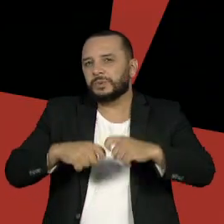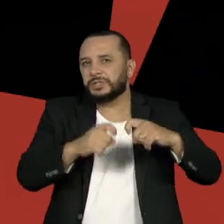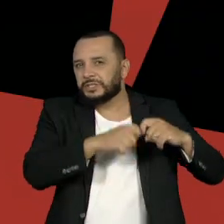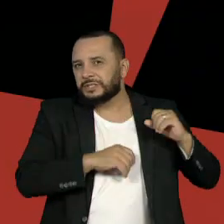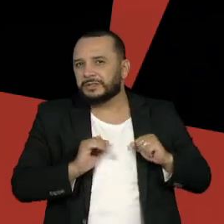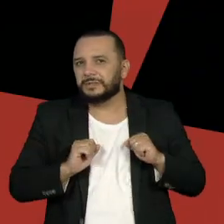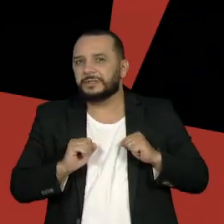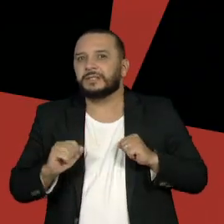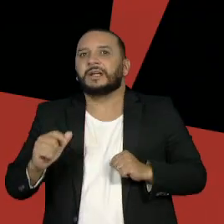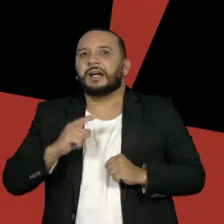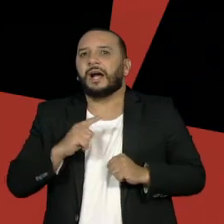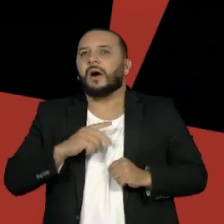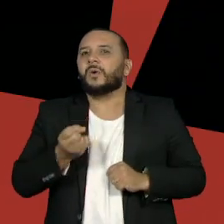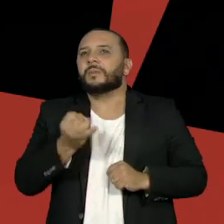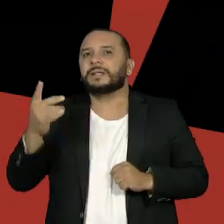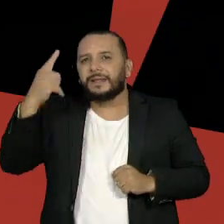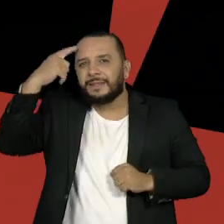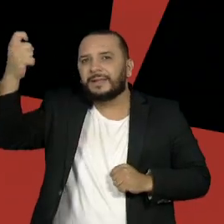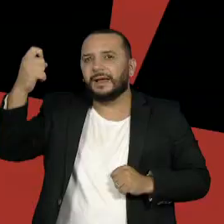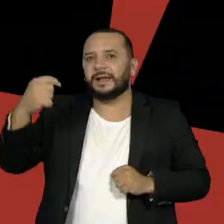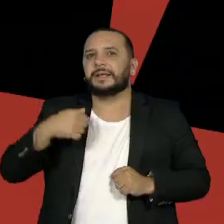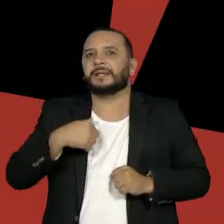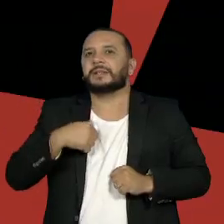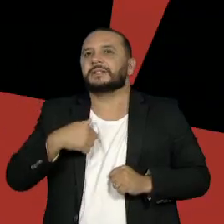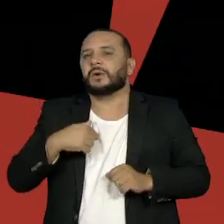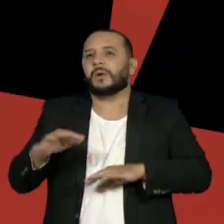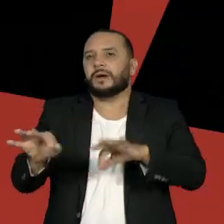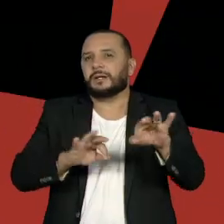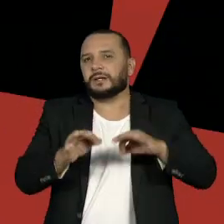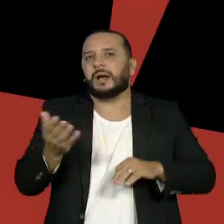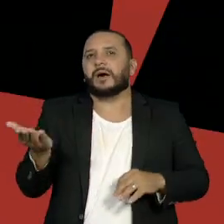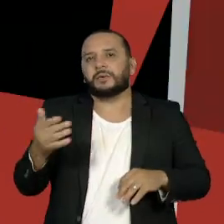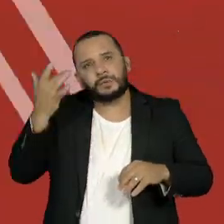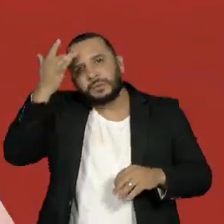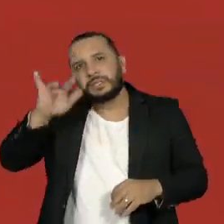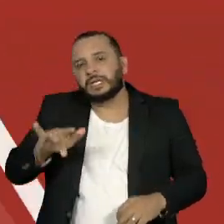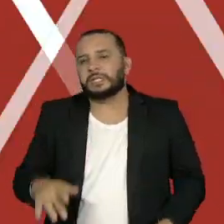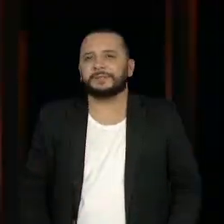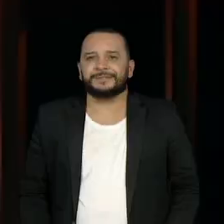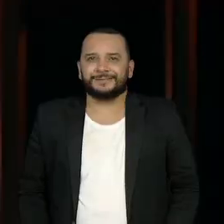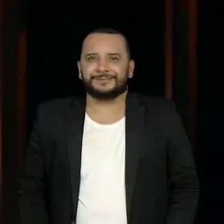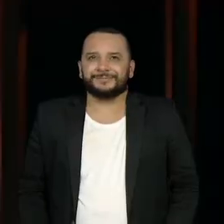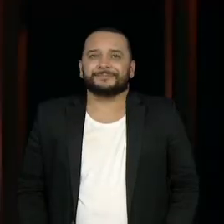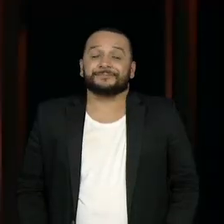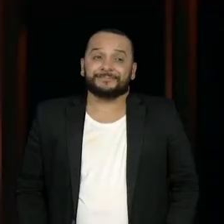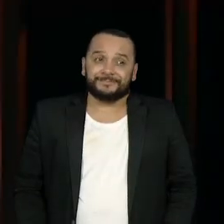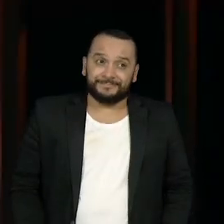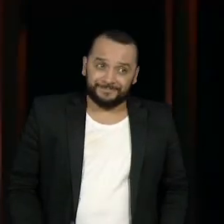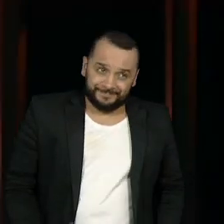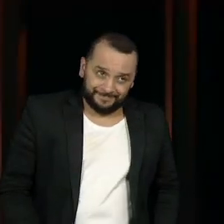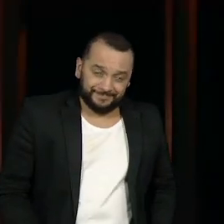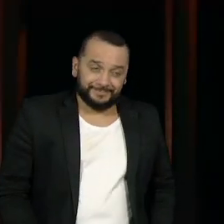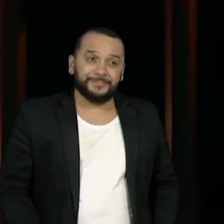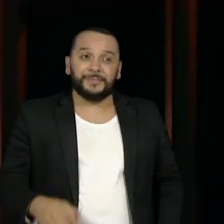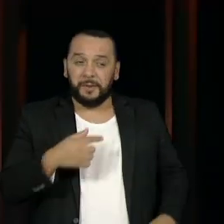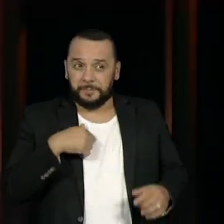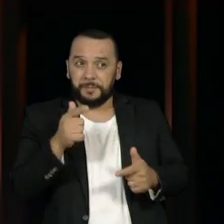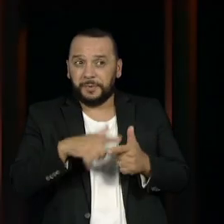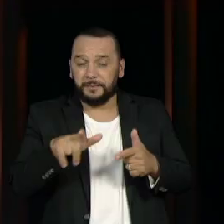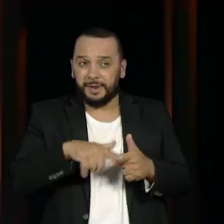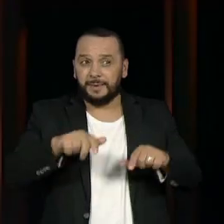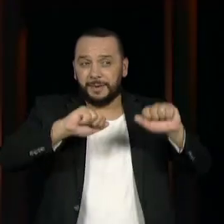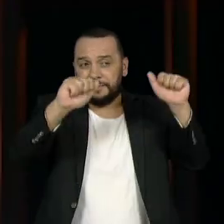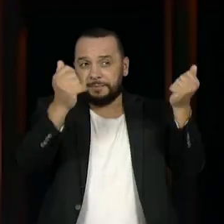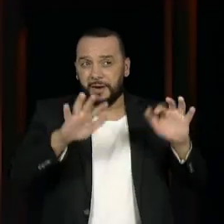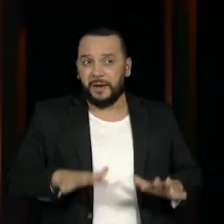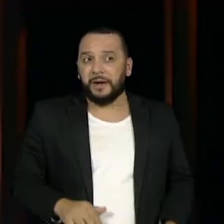Oi gente me dá é a ciência está organizando alô aí quando o bicho pega para